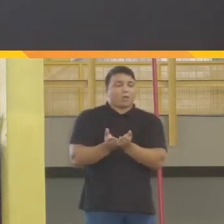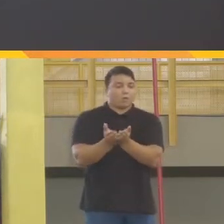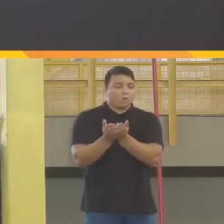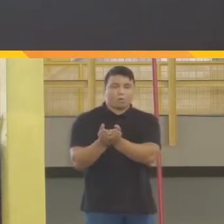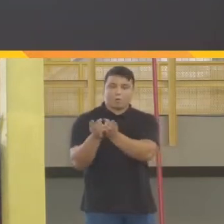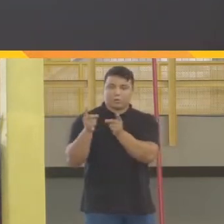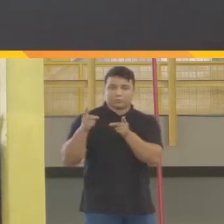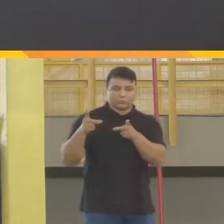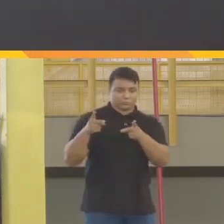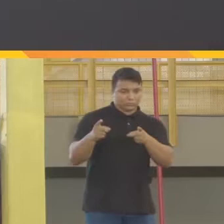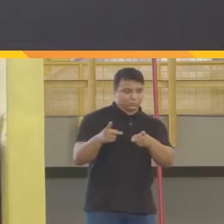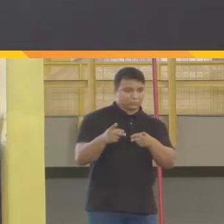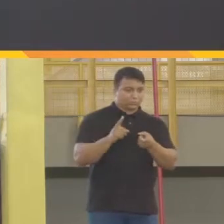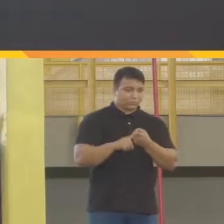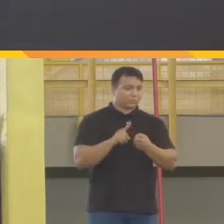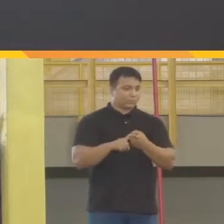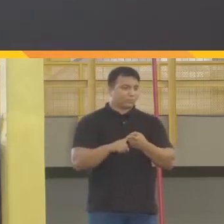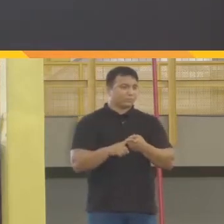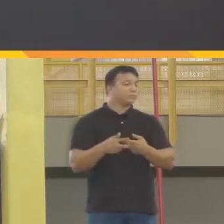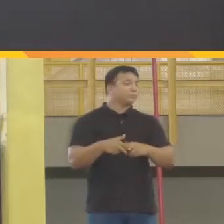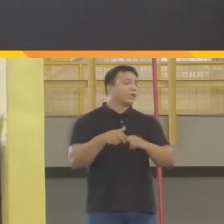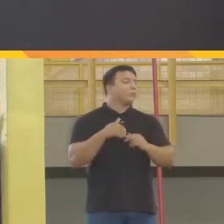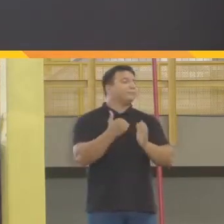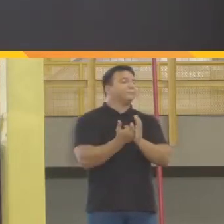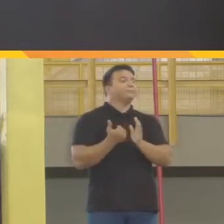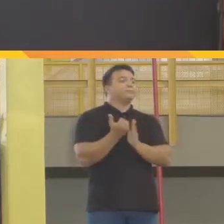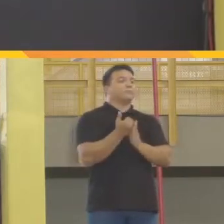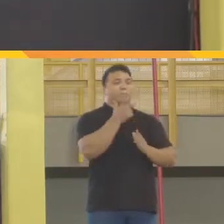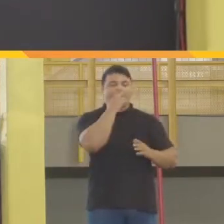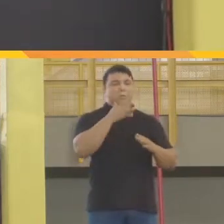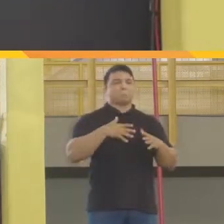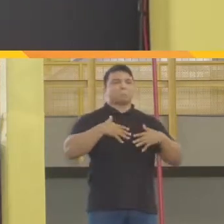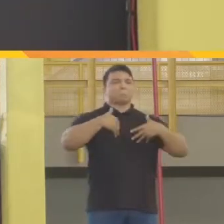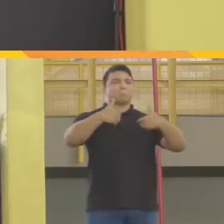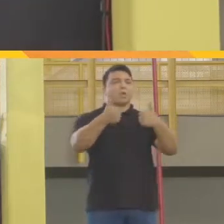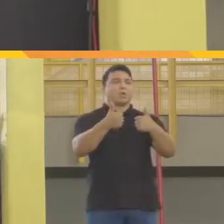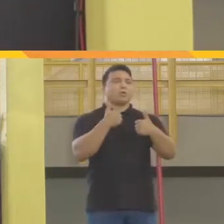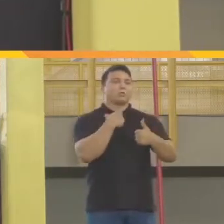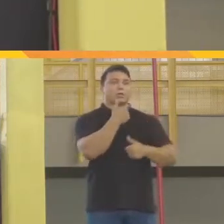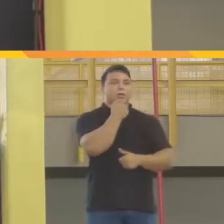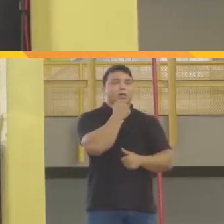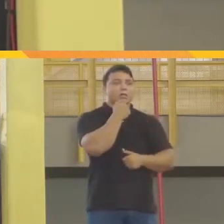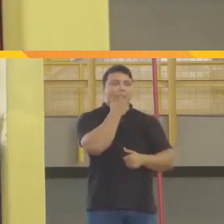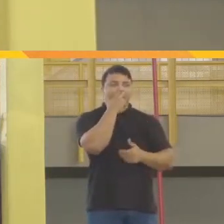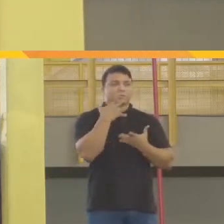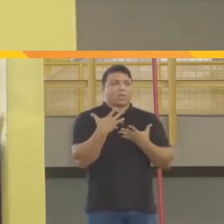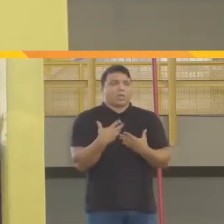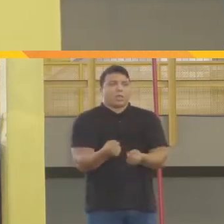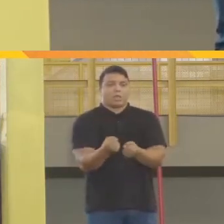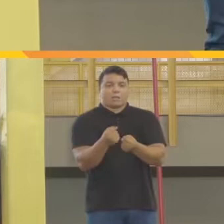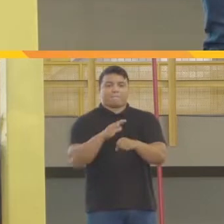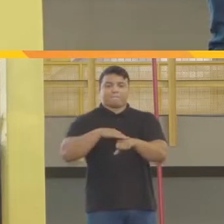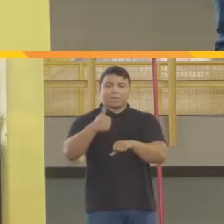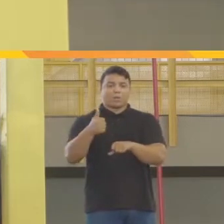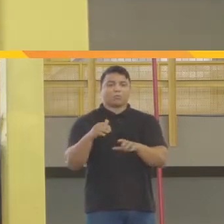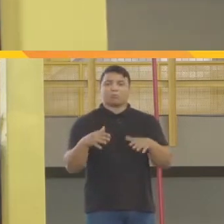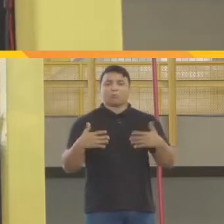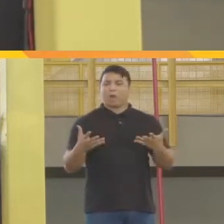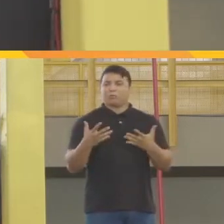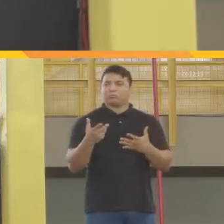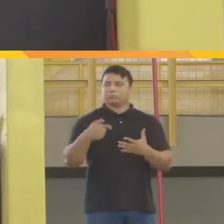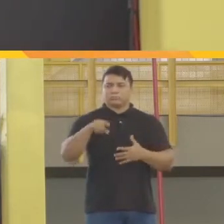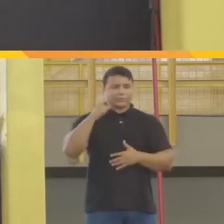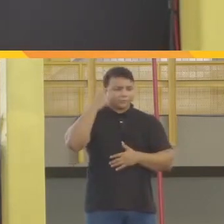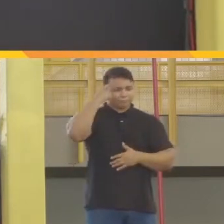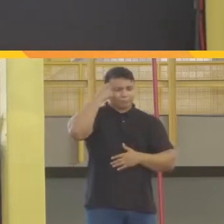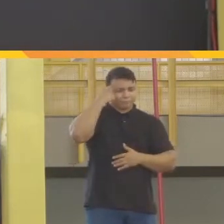Navegação. Qual eram as vantagens que a Inglaterra tinha com esse comércio? Aliás, com esses tratados. Só para você